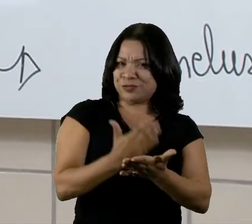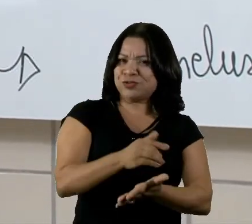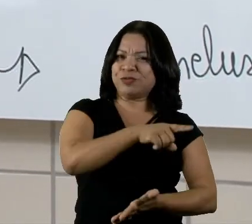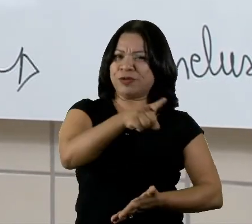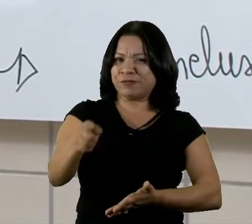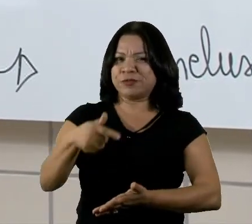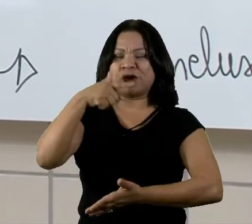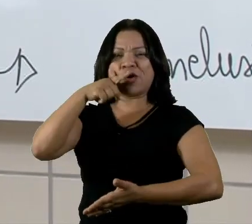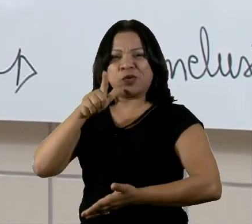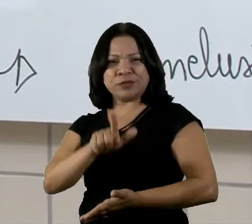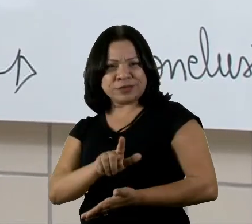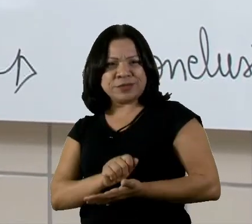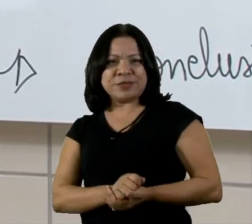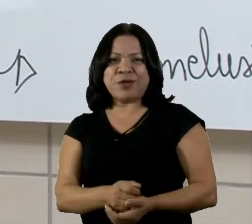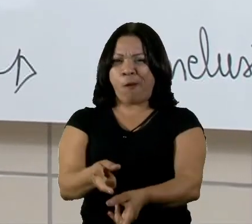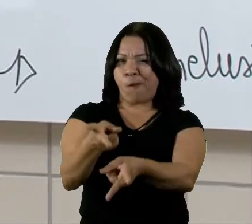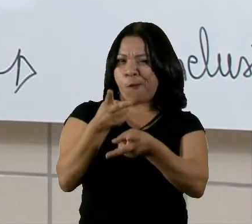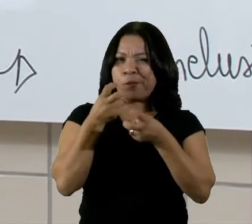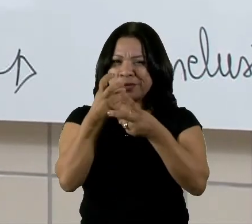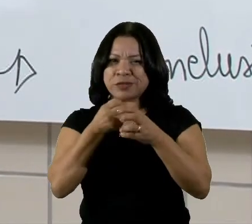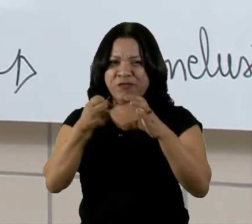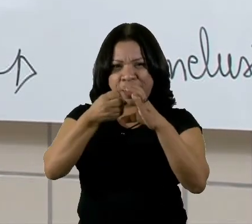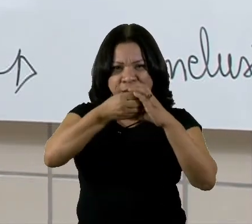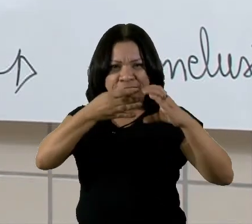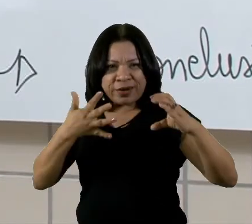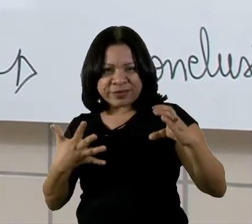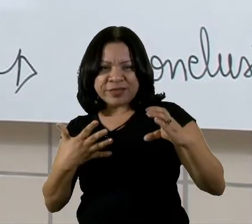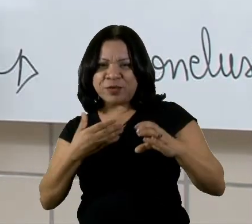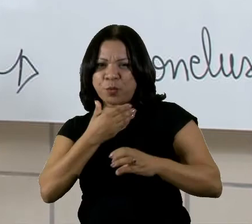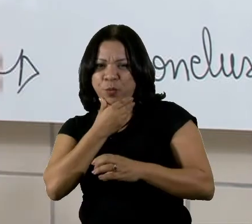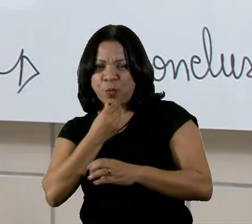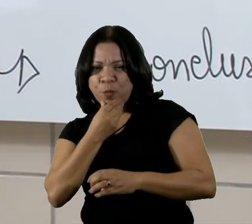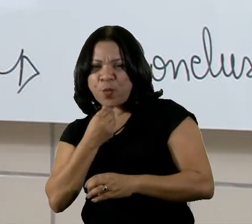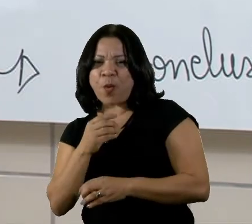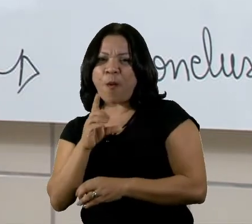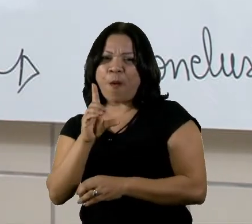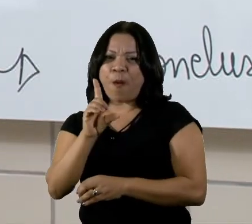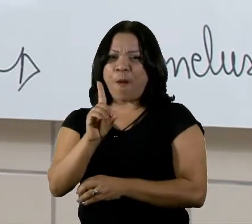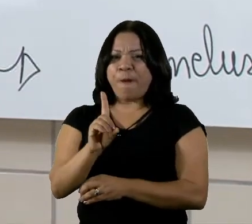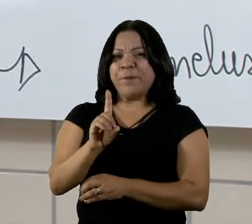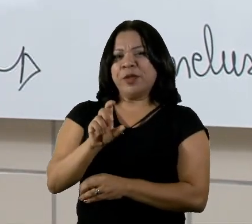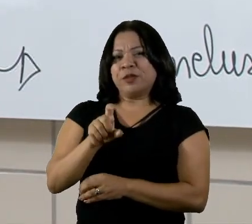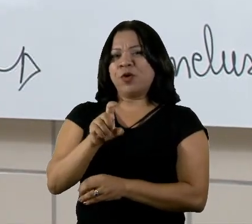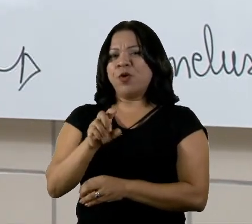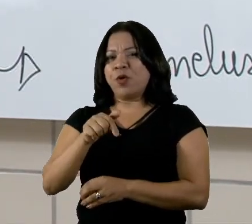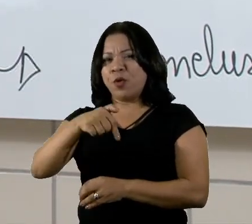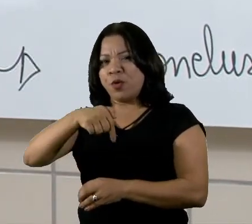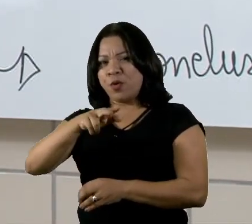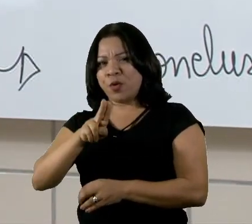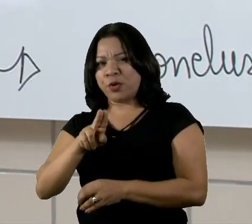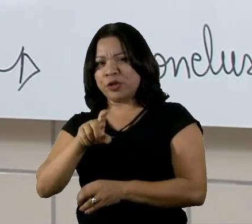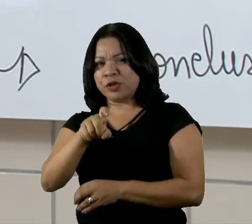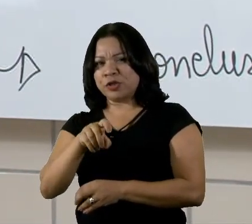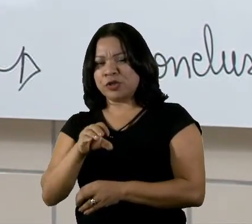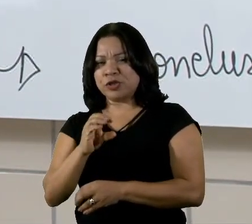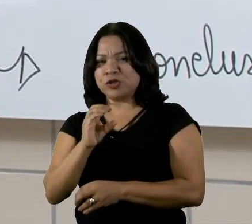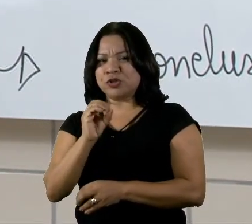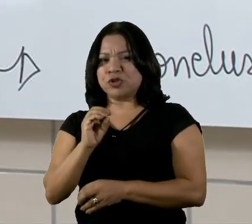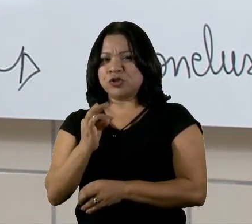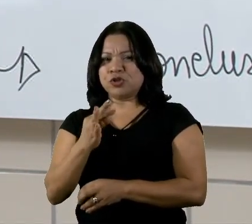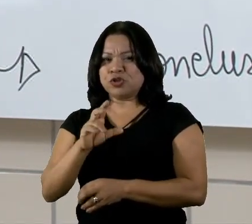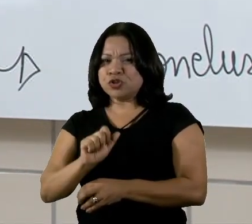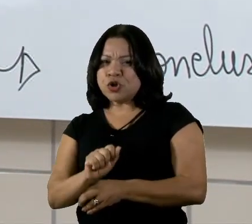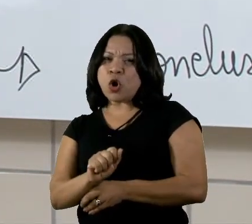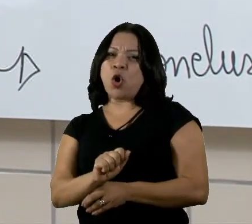observar as características do Dom Quixote? Nesse personagem tão marcante da literatura universal, que